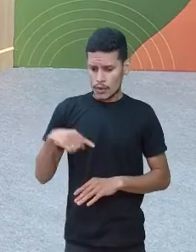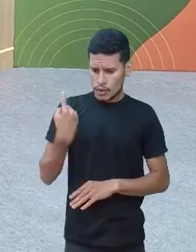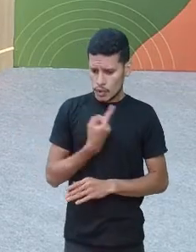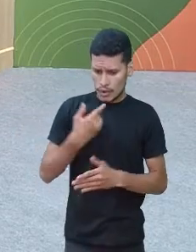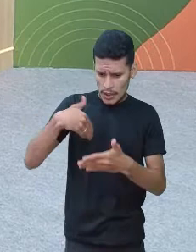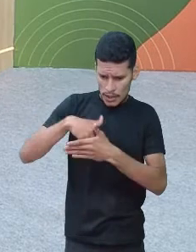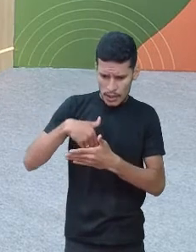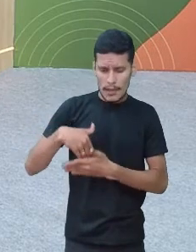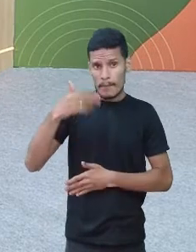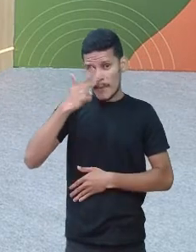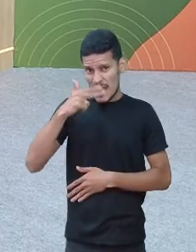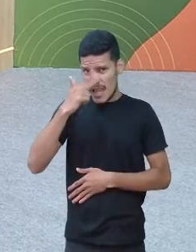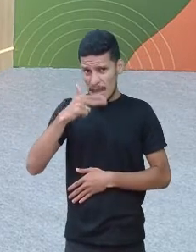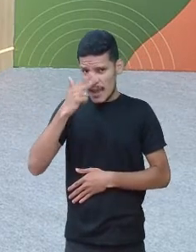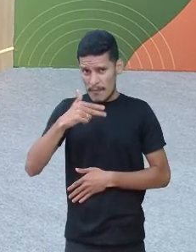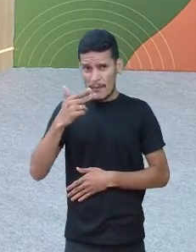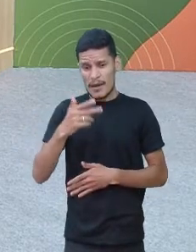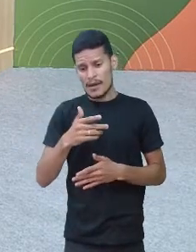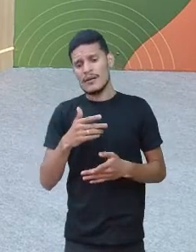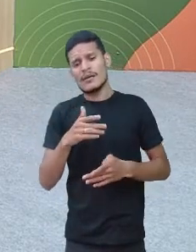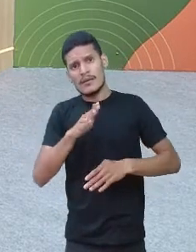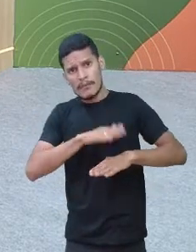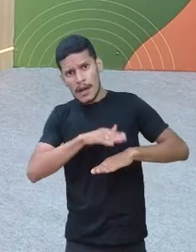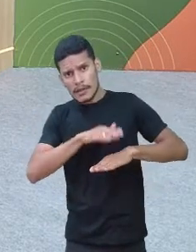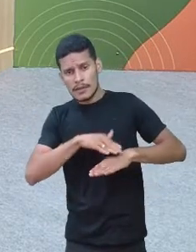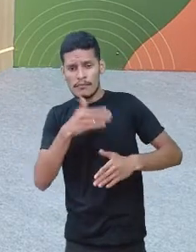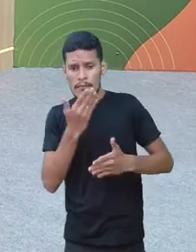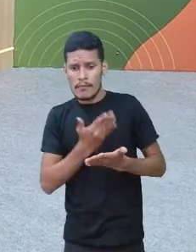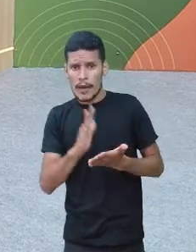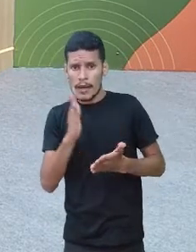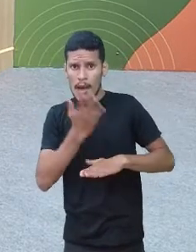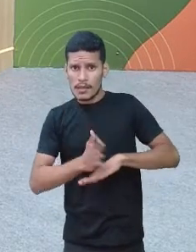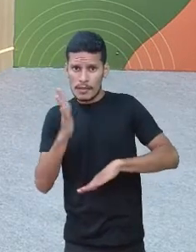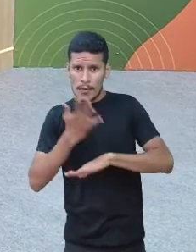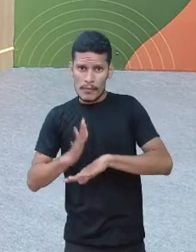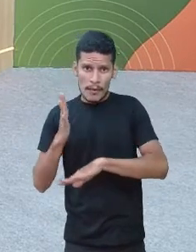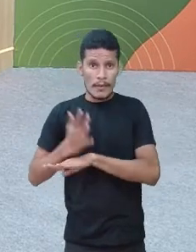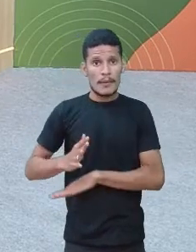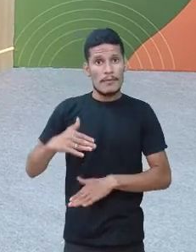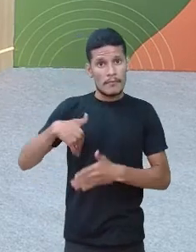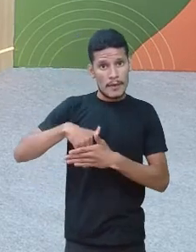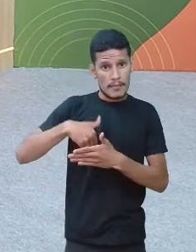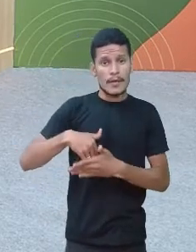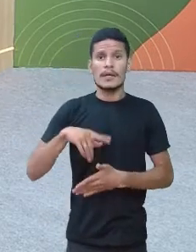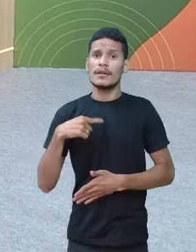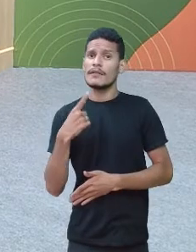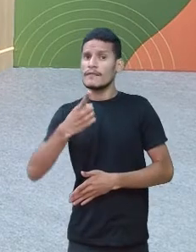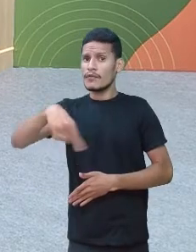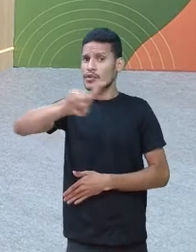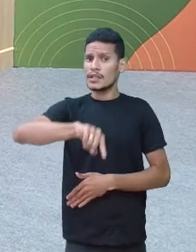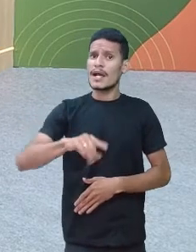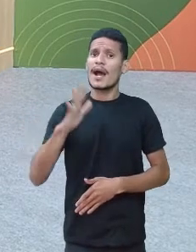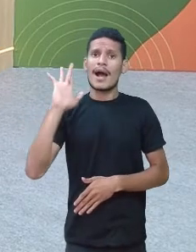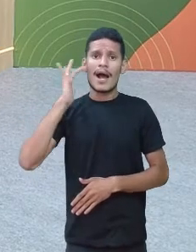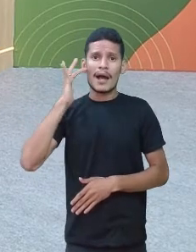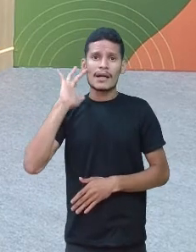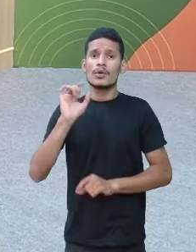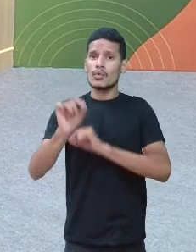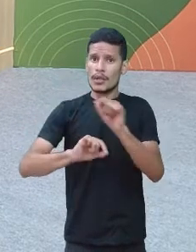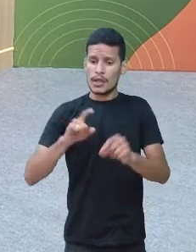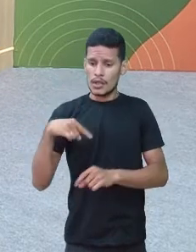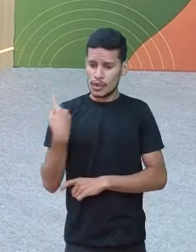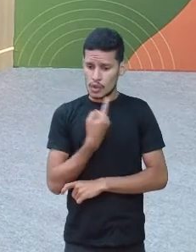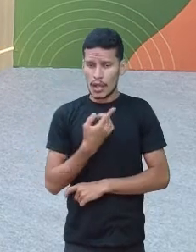quantidade de partida, nessa mesma sequência, esse mesmo conjunto aí, vocês acham que a gente ia ter o